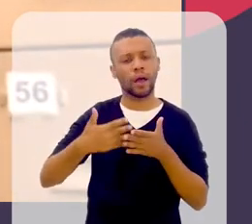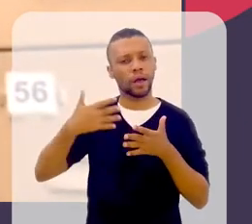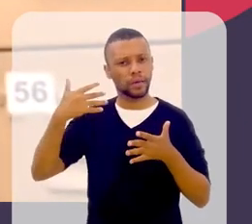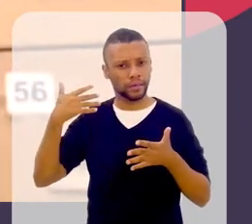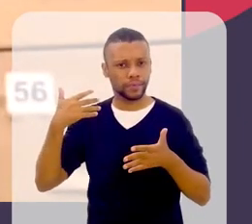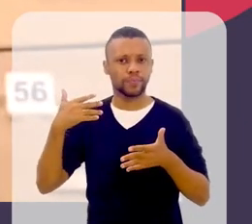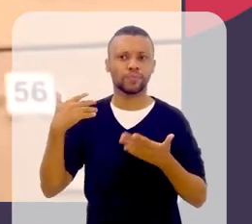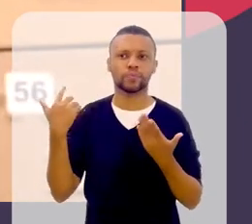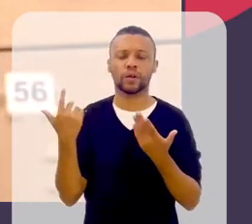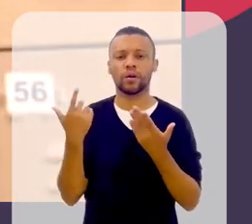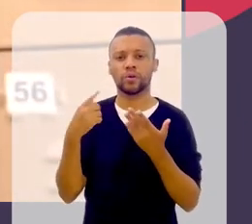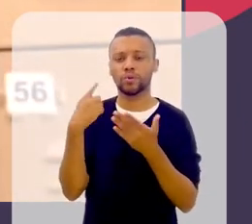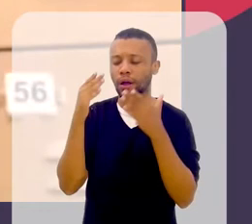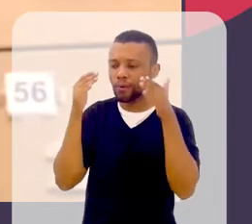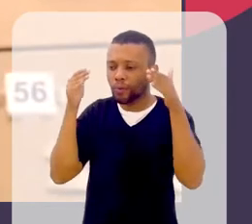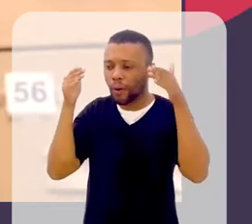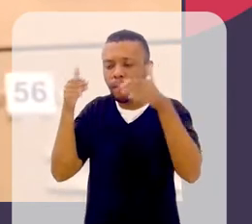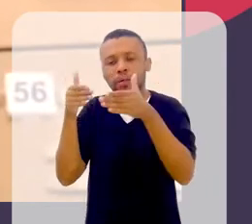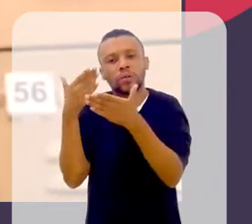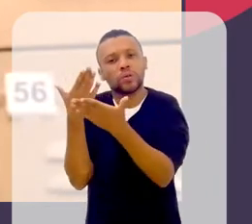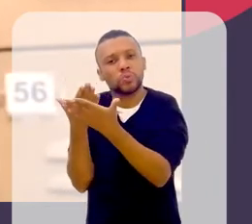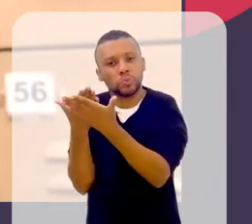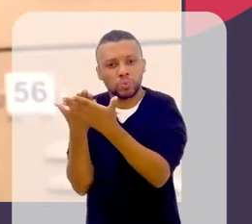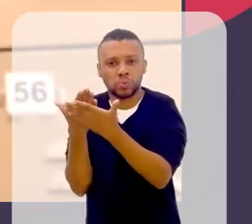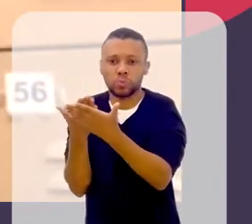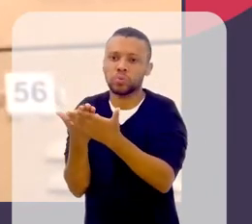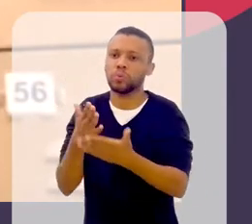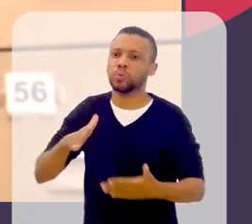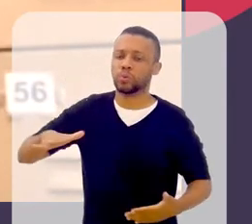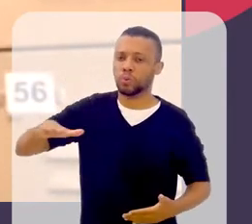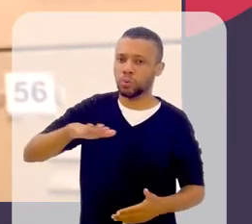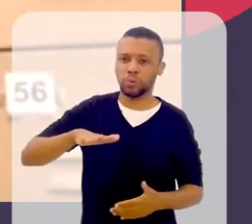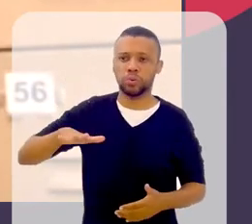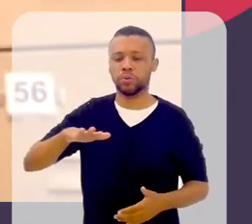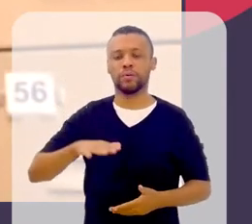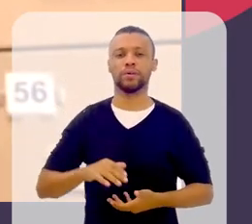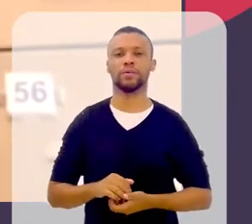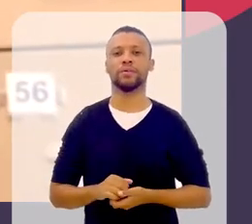letras, então foi uma mudança, assim.